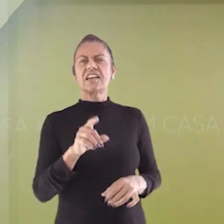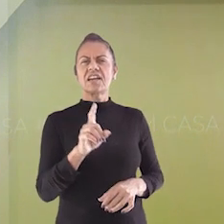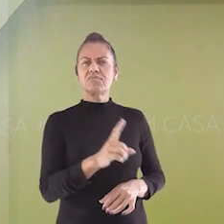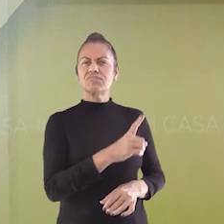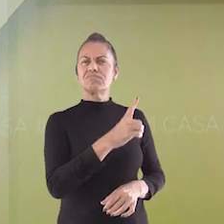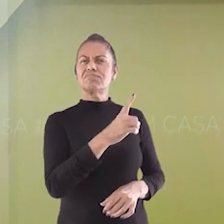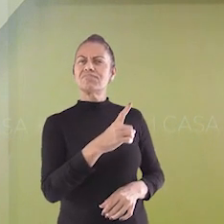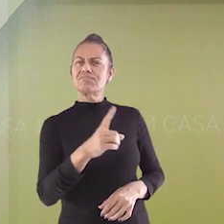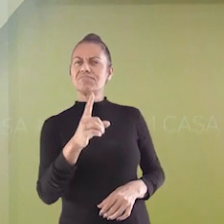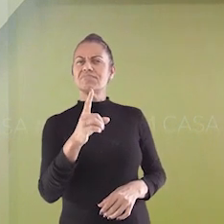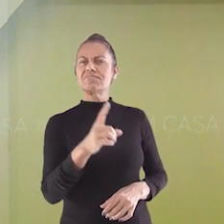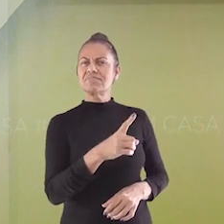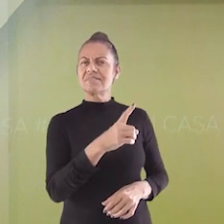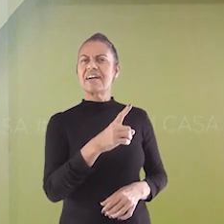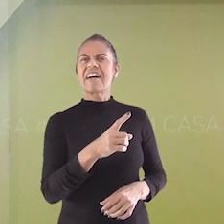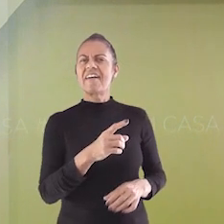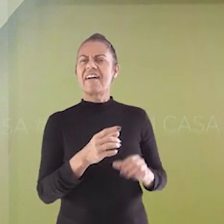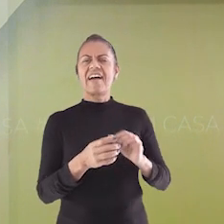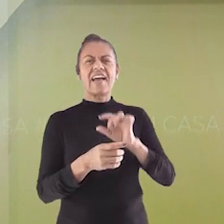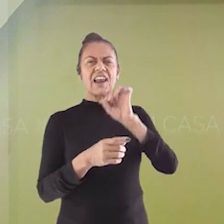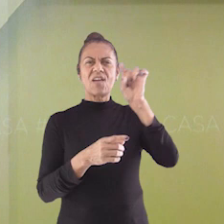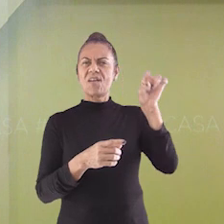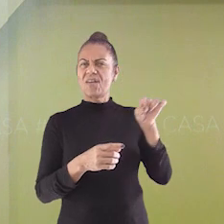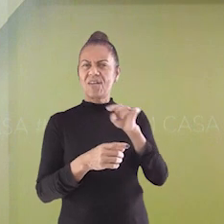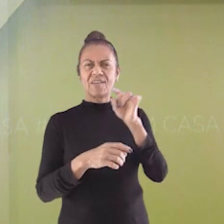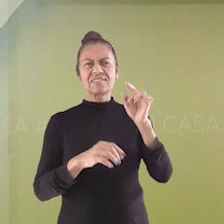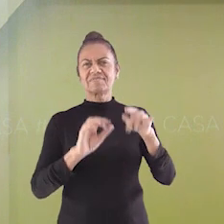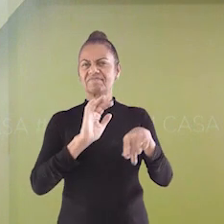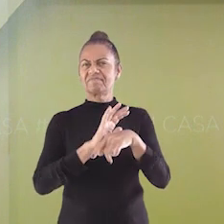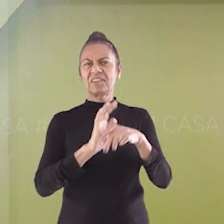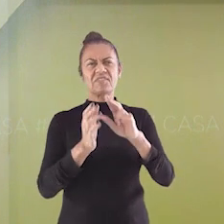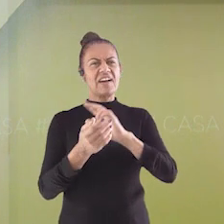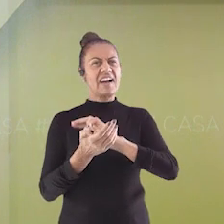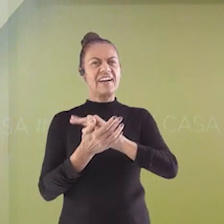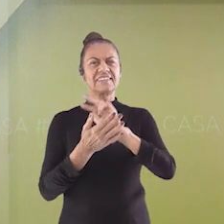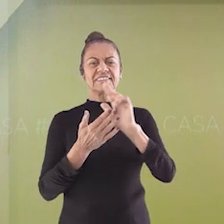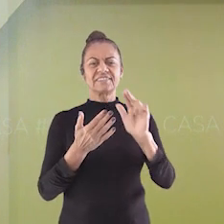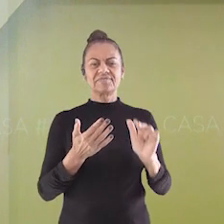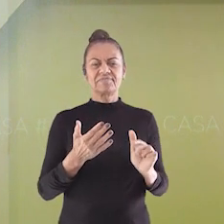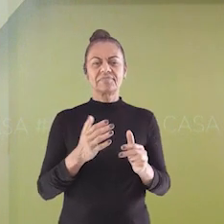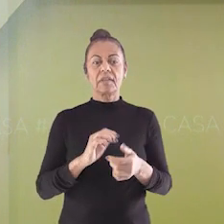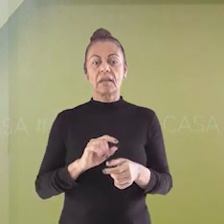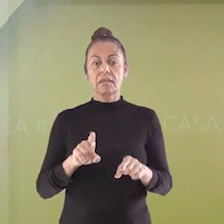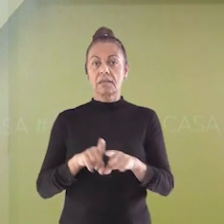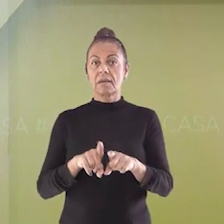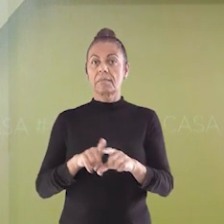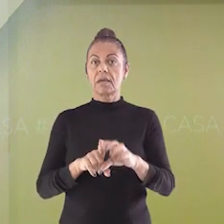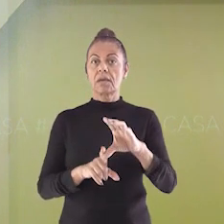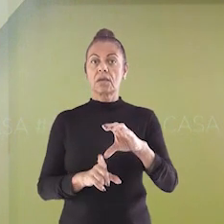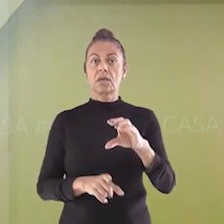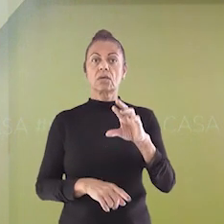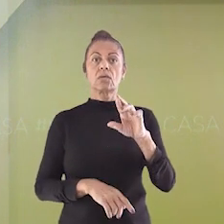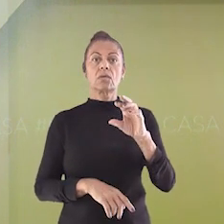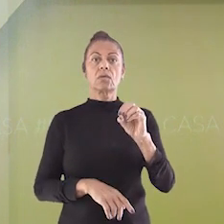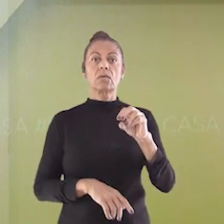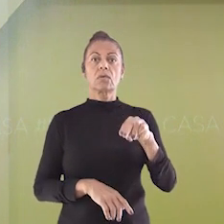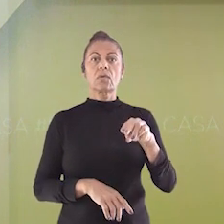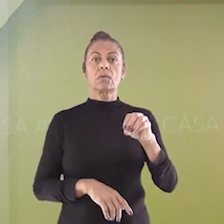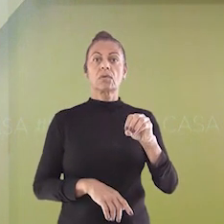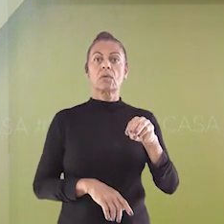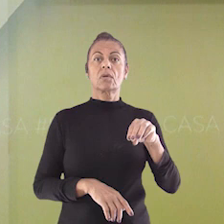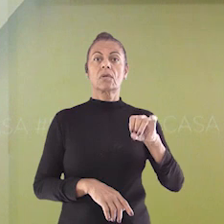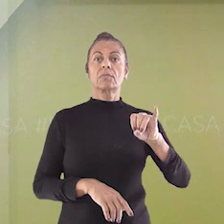cronômetro. E hoje em dia está tão moderno que temos o aparelho de celular, que tem tudo isso dentro